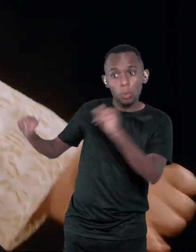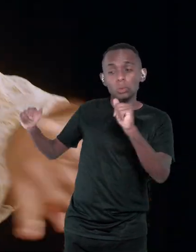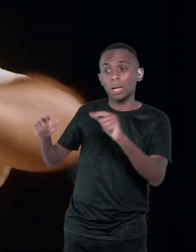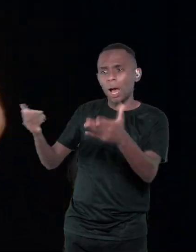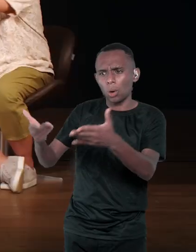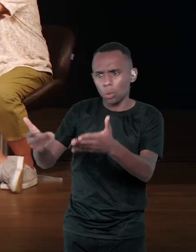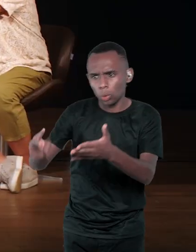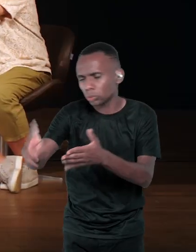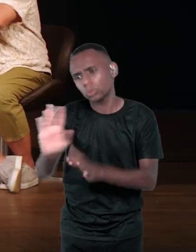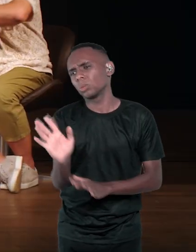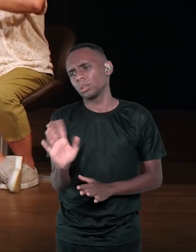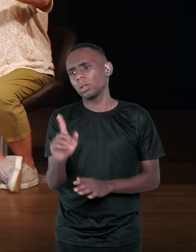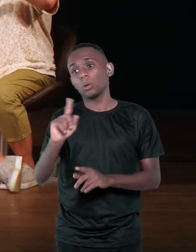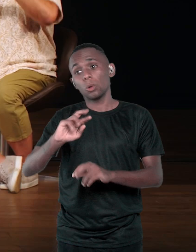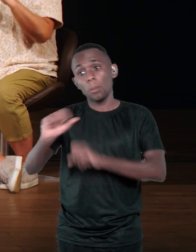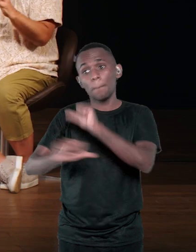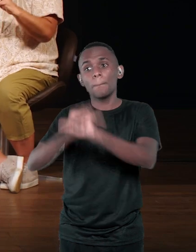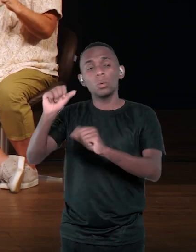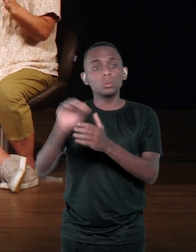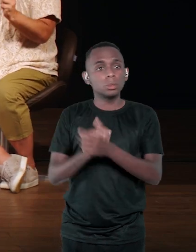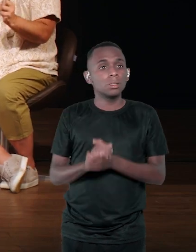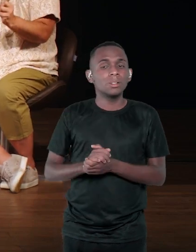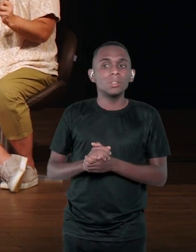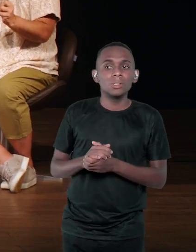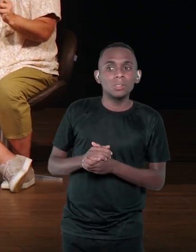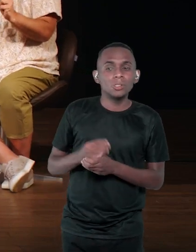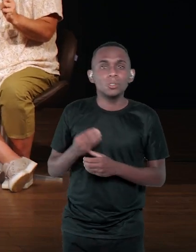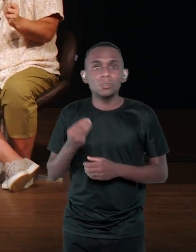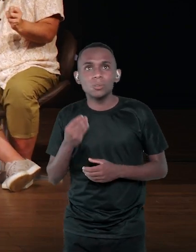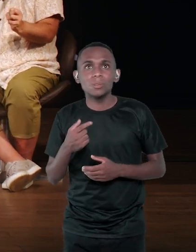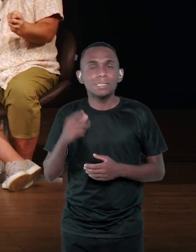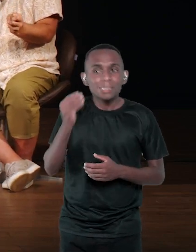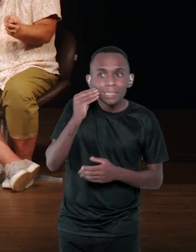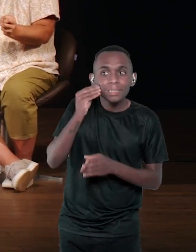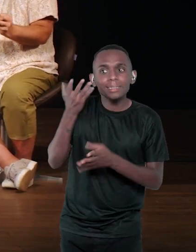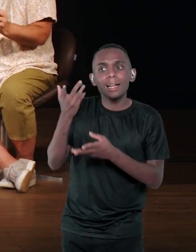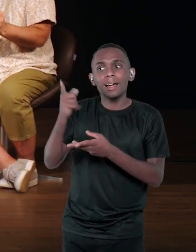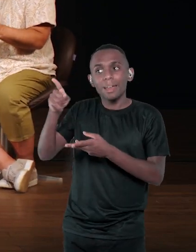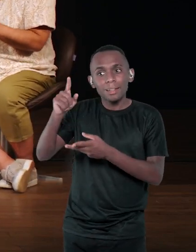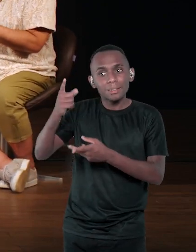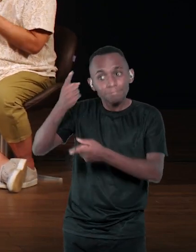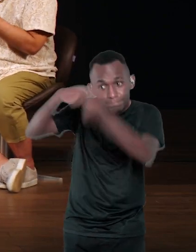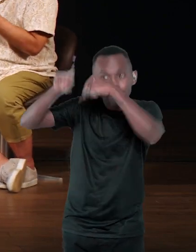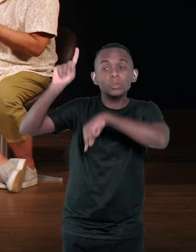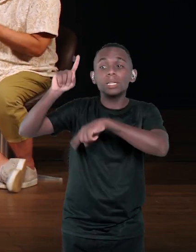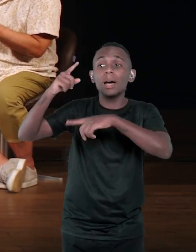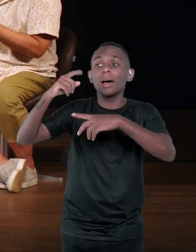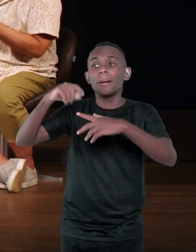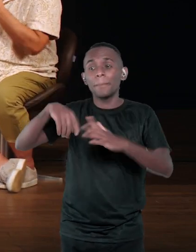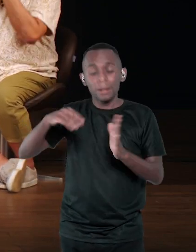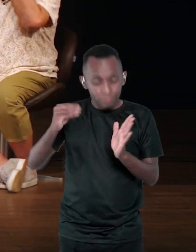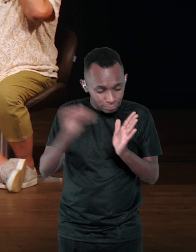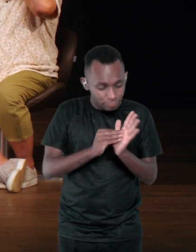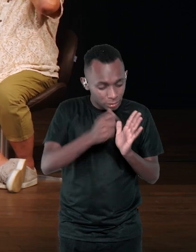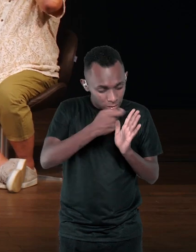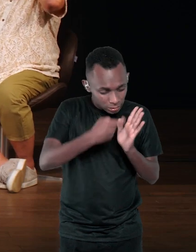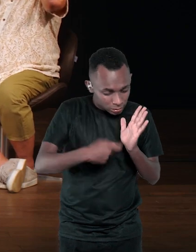aquilo. E por que você passou por aquilo? Eu tinha que dar um nó na cabeça dela para convencer ela de que aquilo valia a pena entrar no